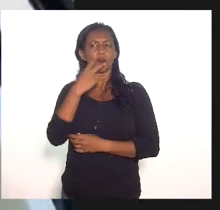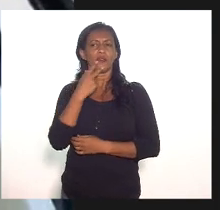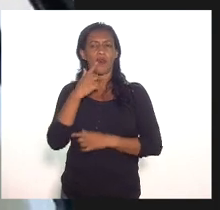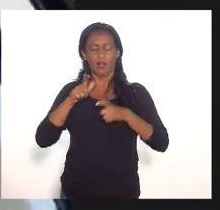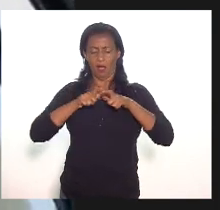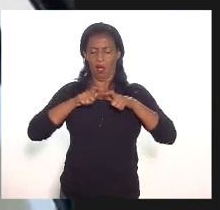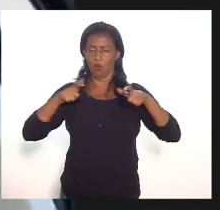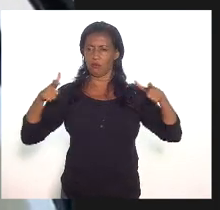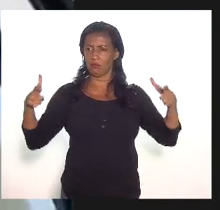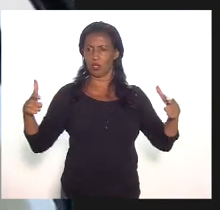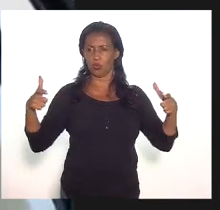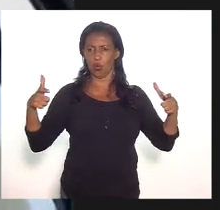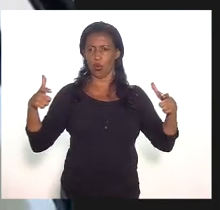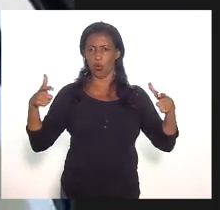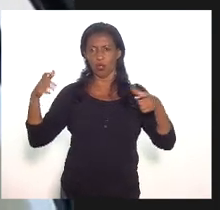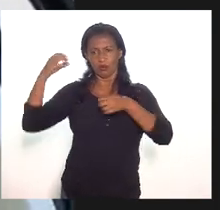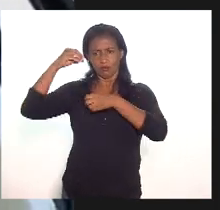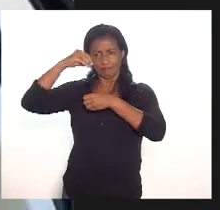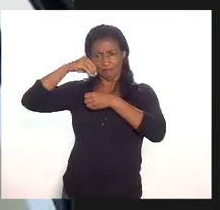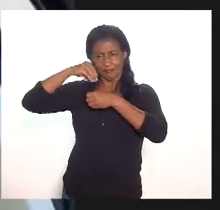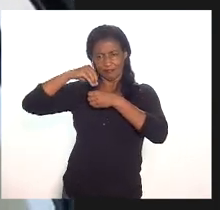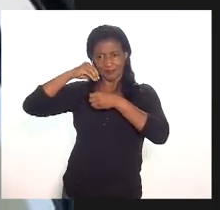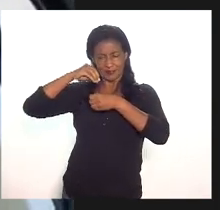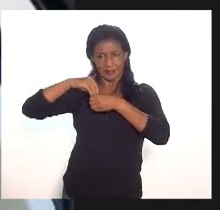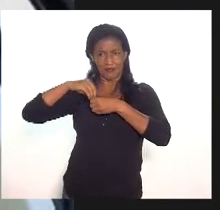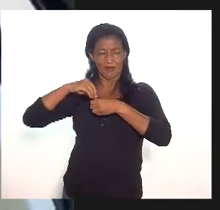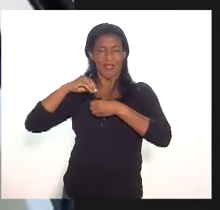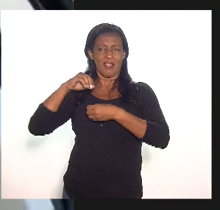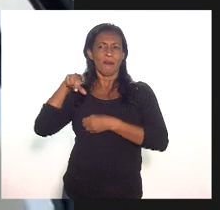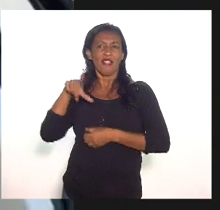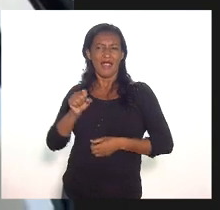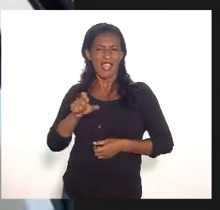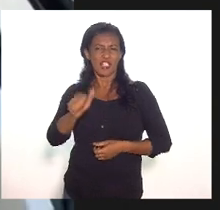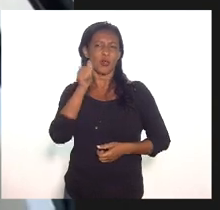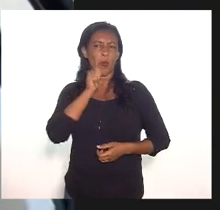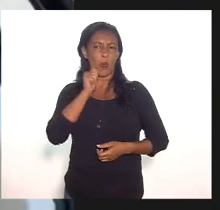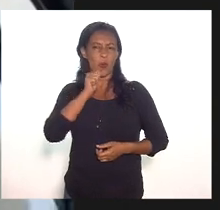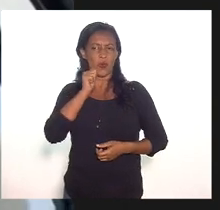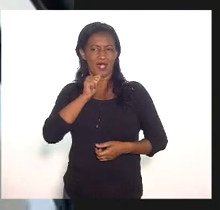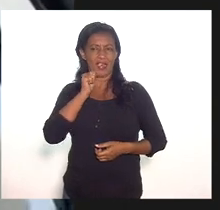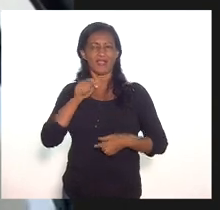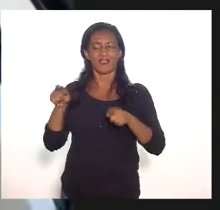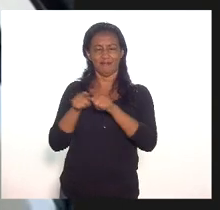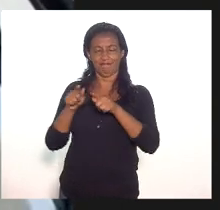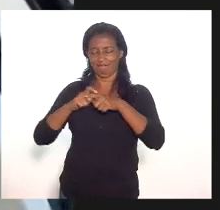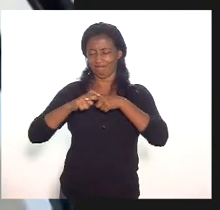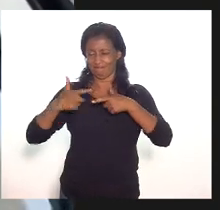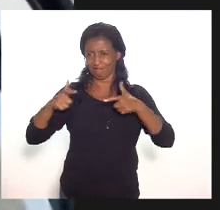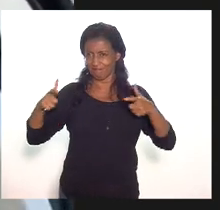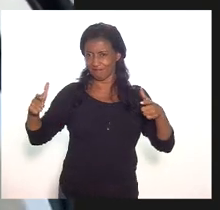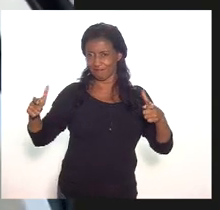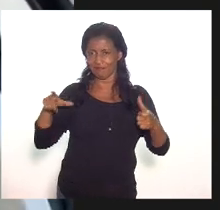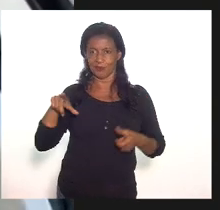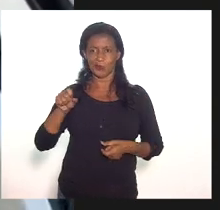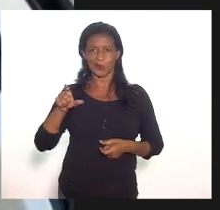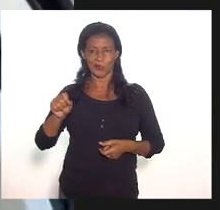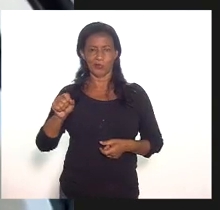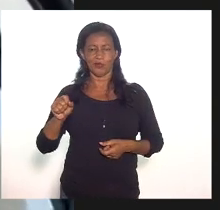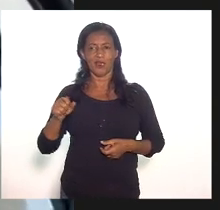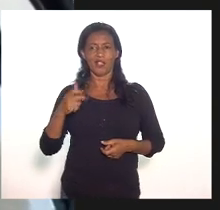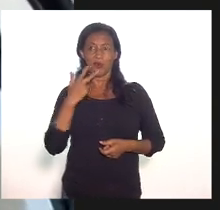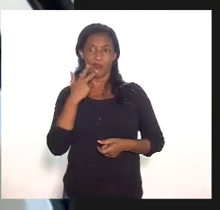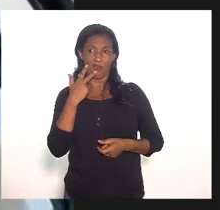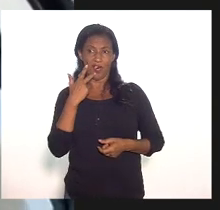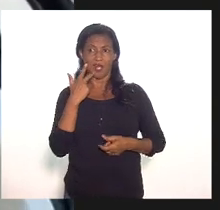aumentou-se a quantidade de violência contra mulheres lésbicas, querendo indicar que a violência tem correlação com a